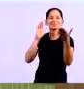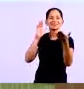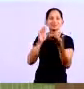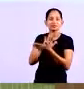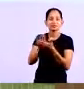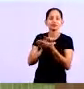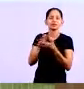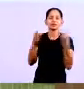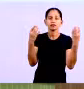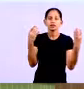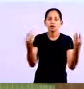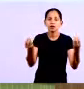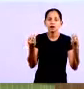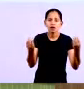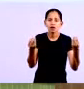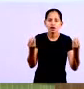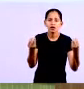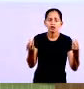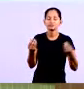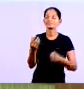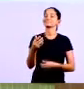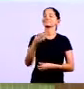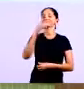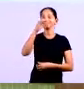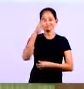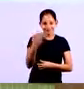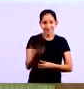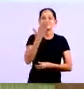essa é a ideia de ilusão, é usar